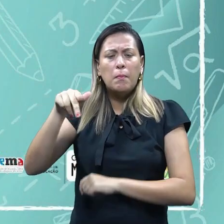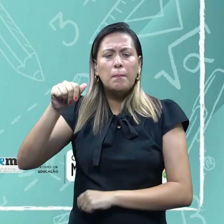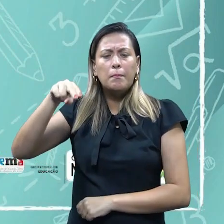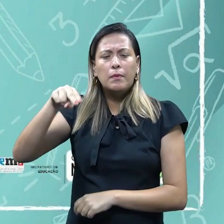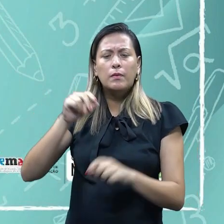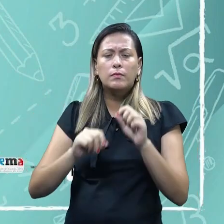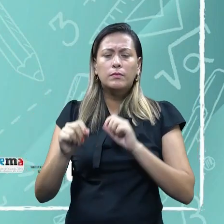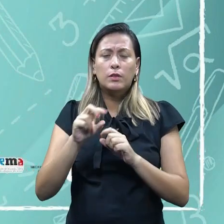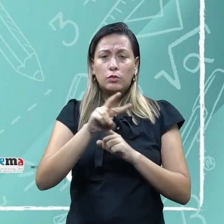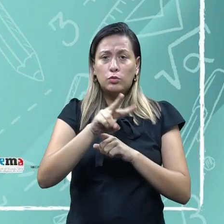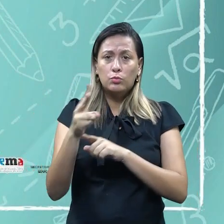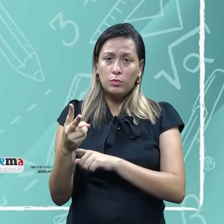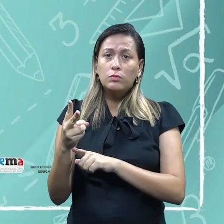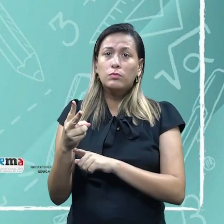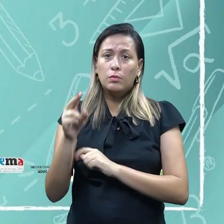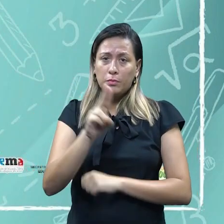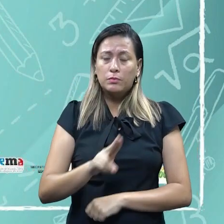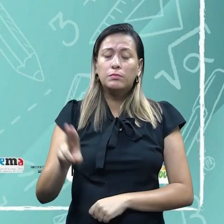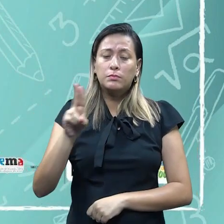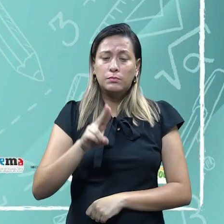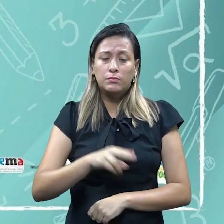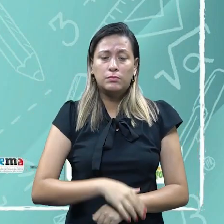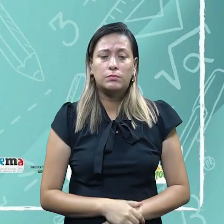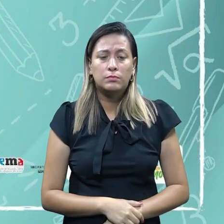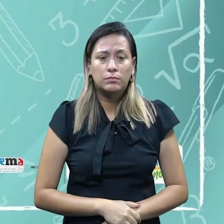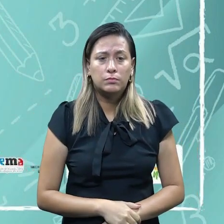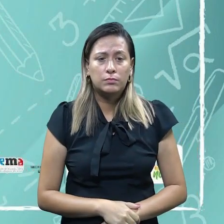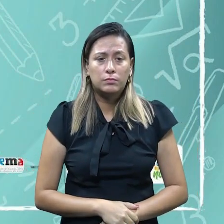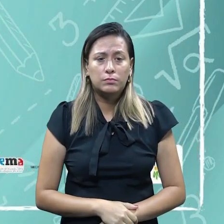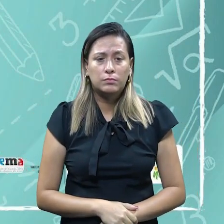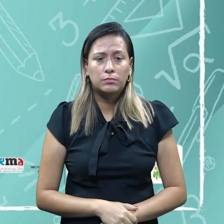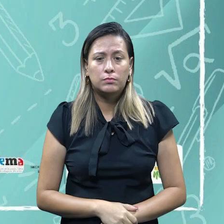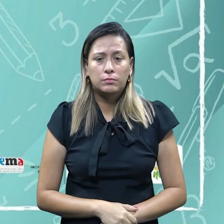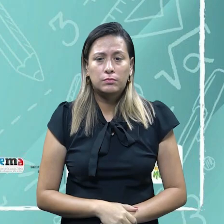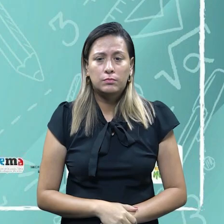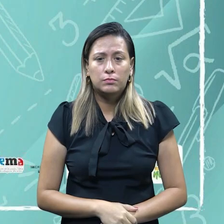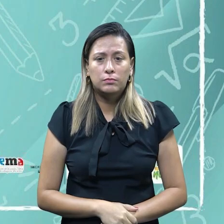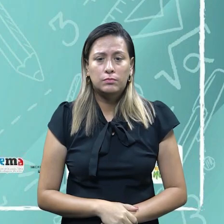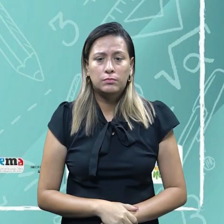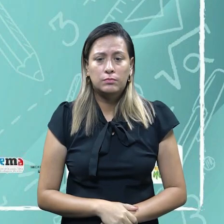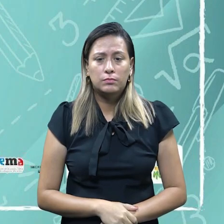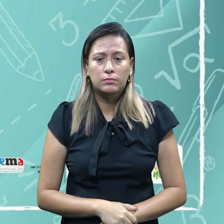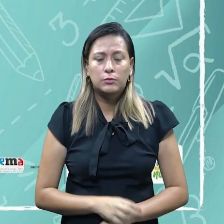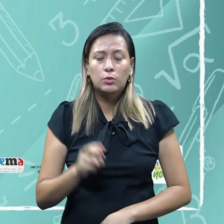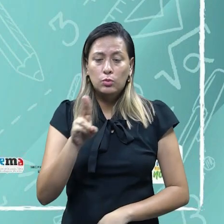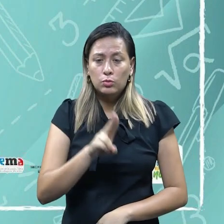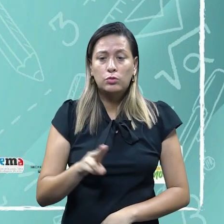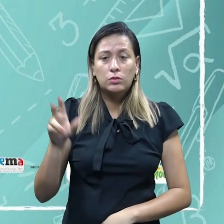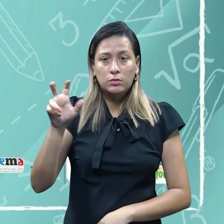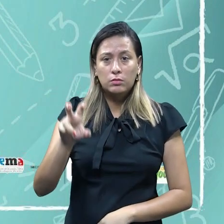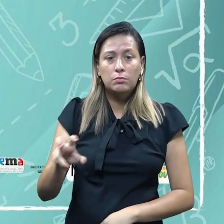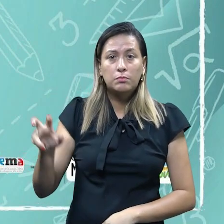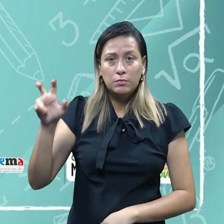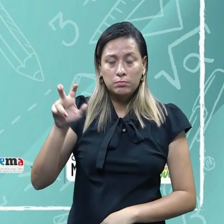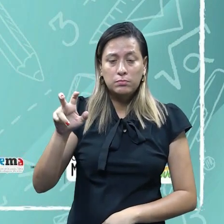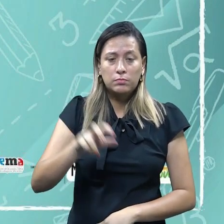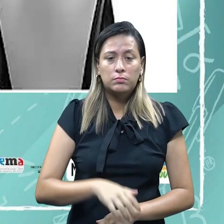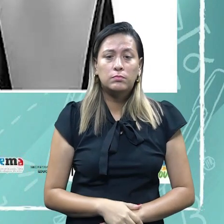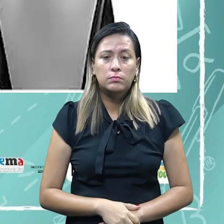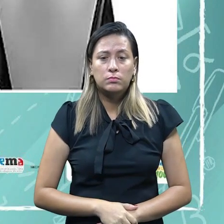você pode acionar ele de duas formas, como a gente vai ver aqui. Zoom e PAN com o